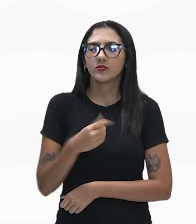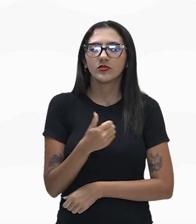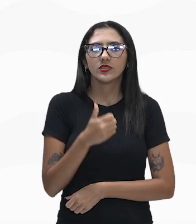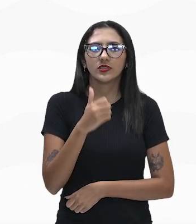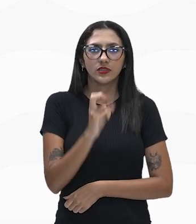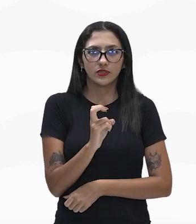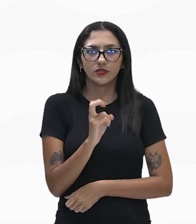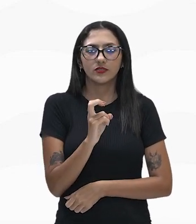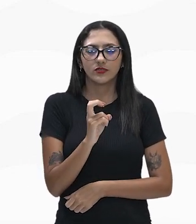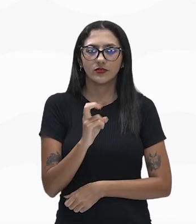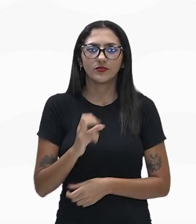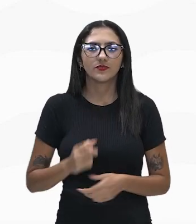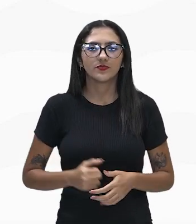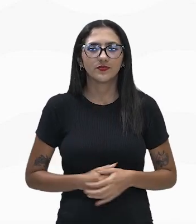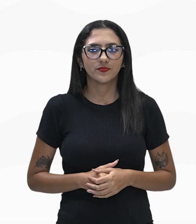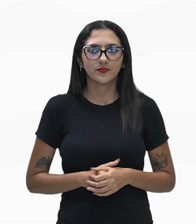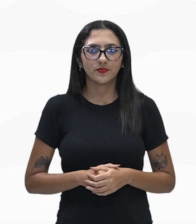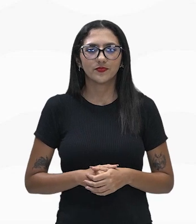21.888,15.